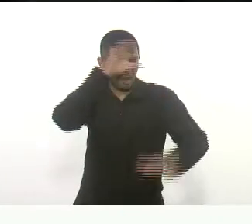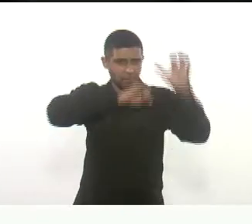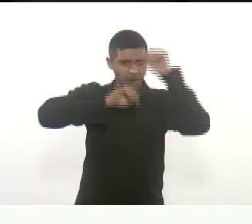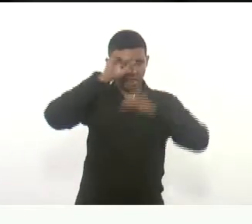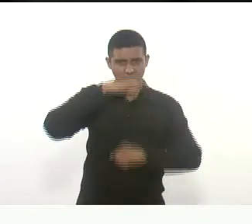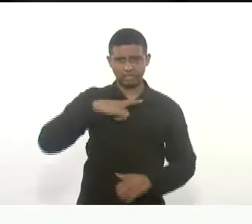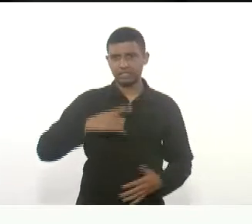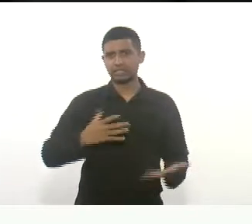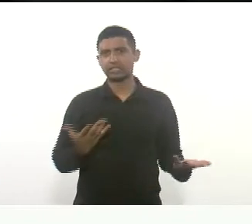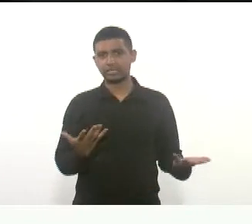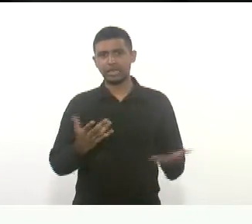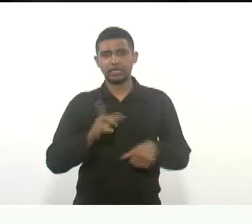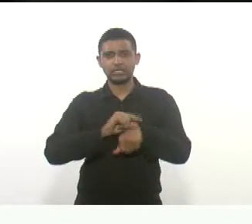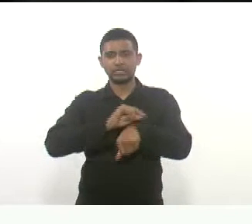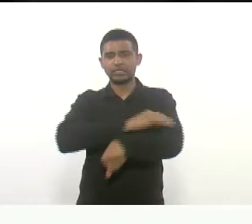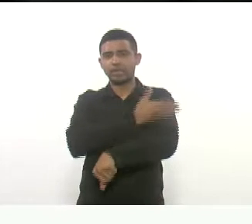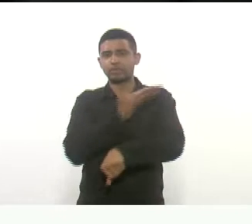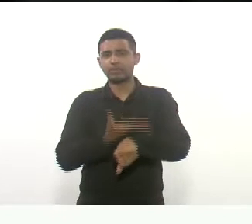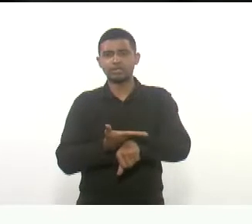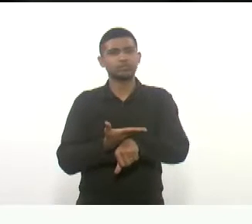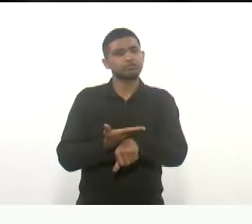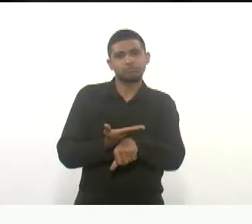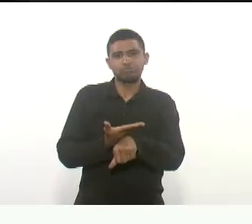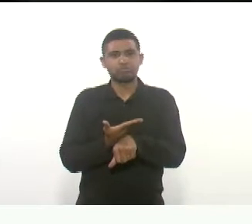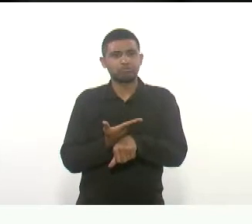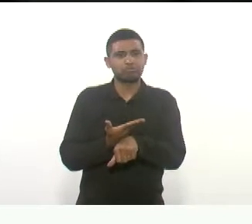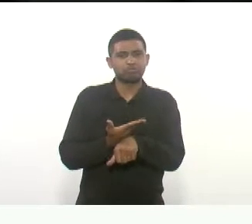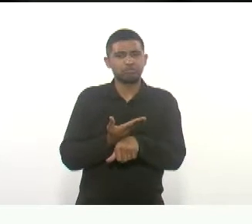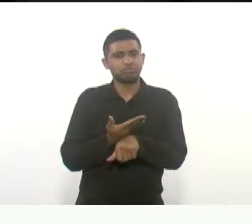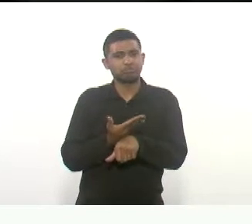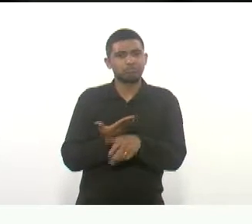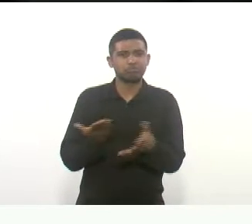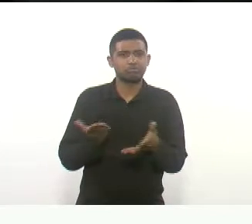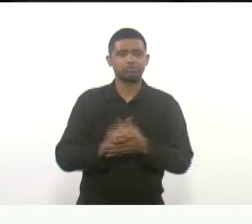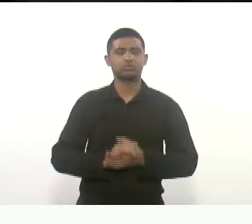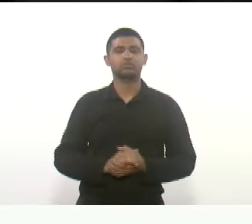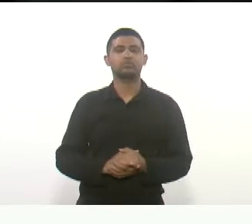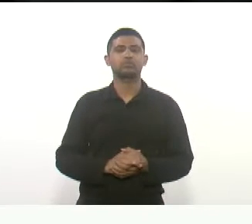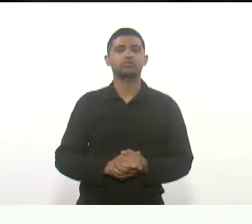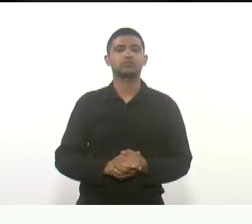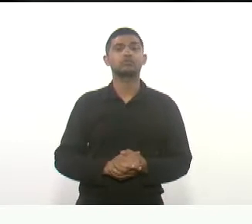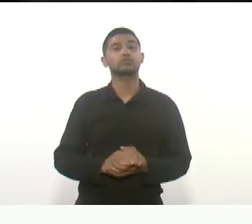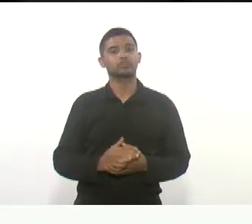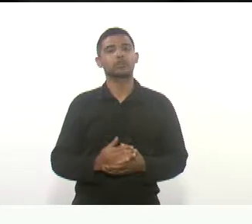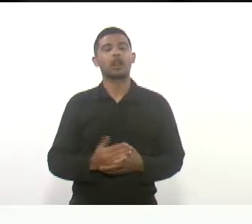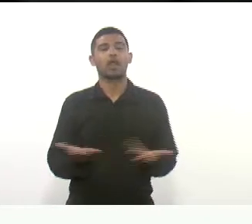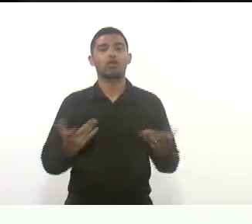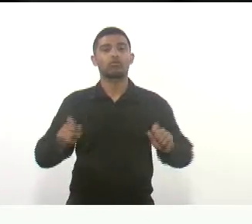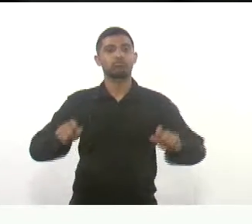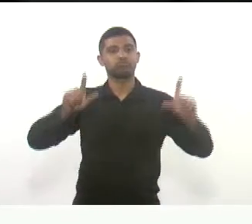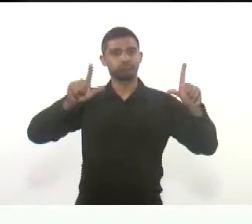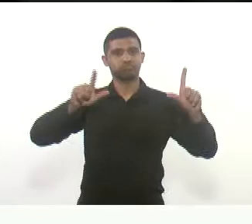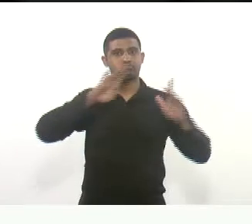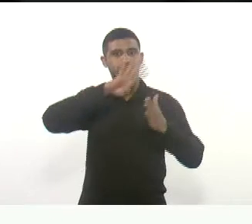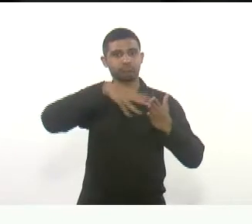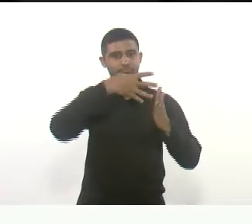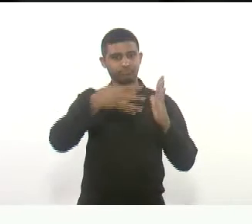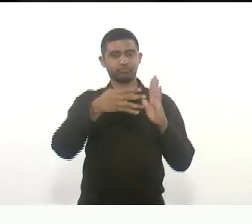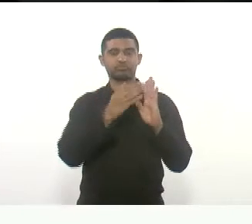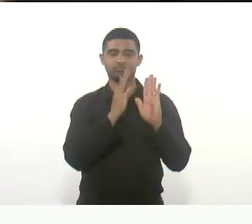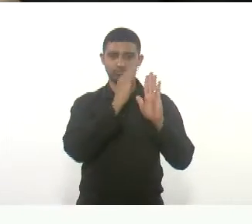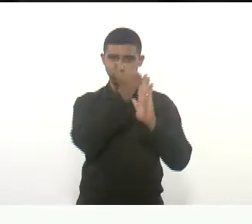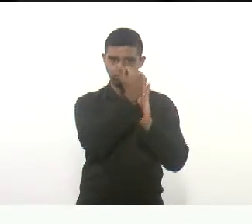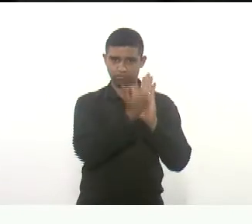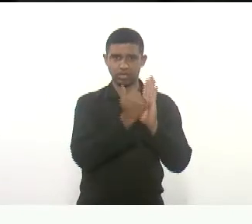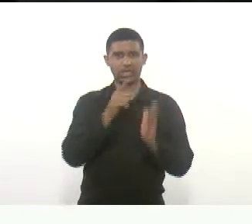tempo integral é algum tipo de panaceia? Aí eu trouxe aqui uns gráficos, não quero assustar ninguém, não.